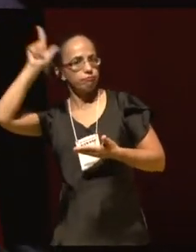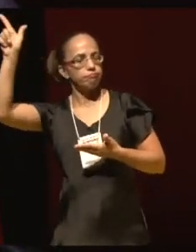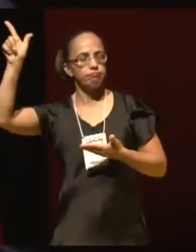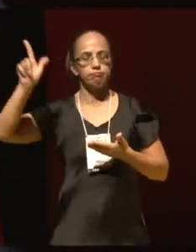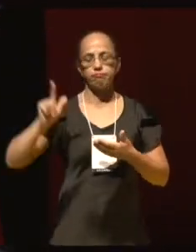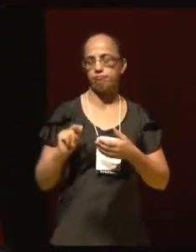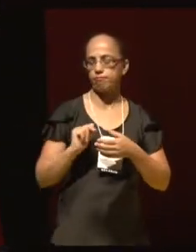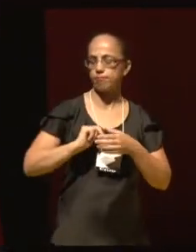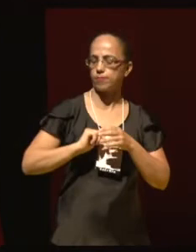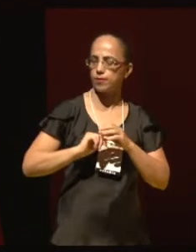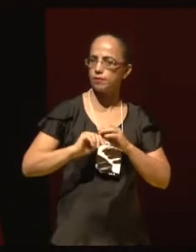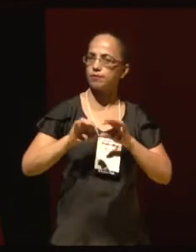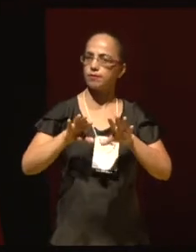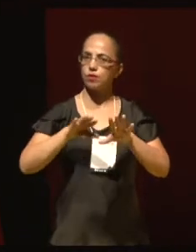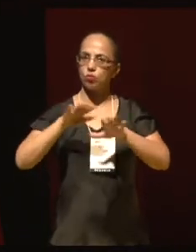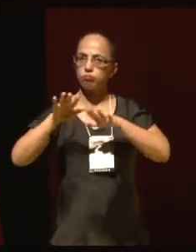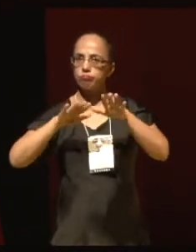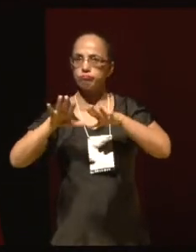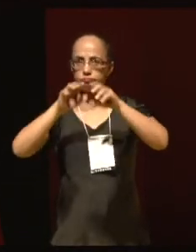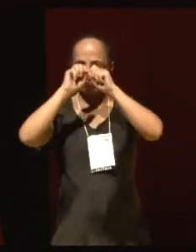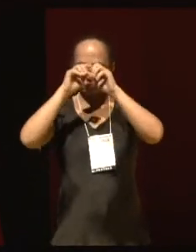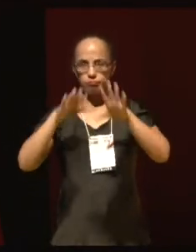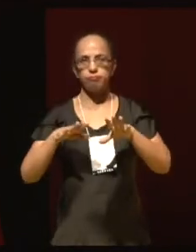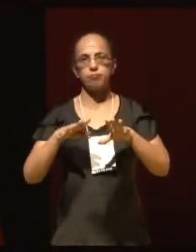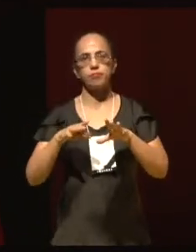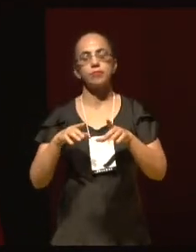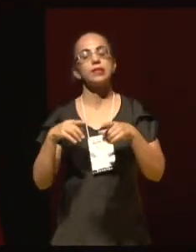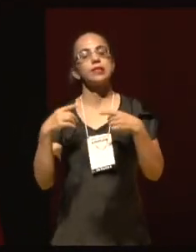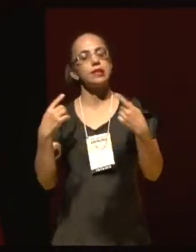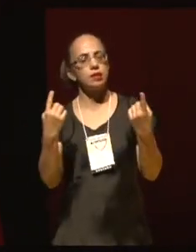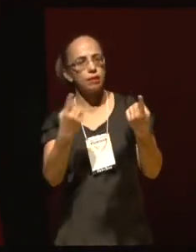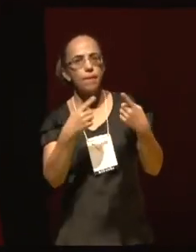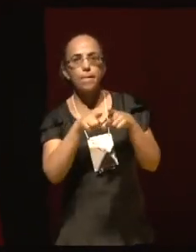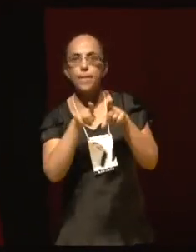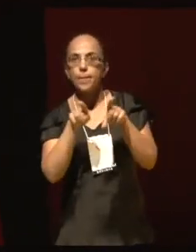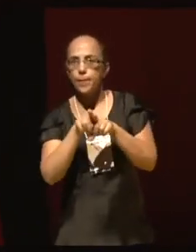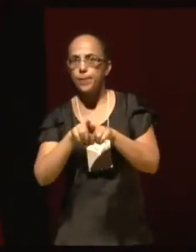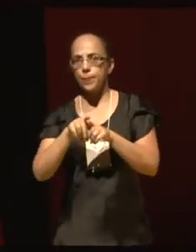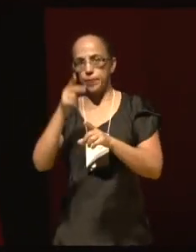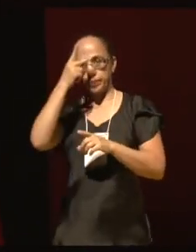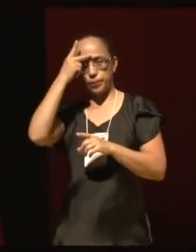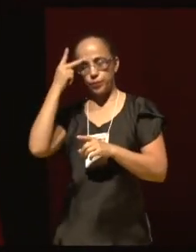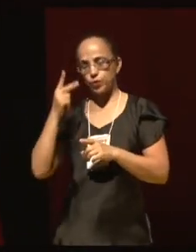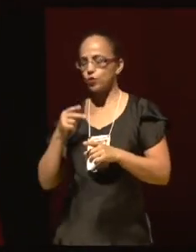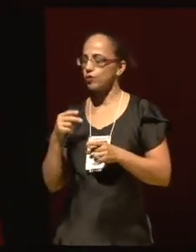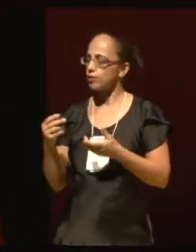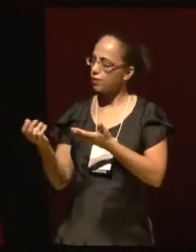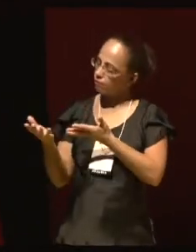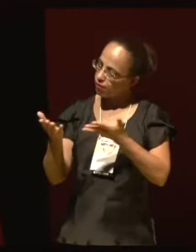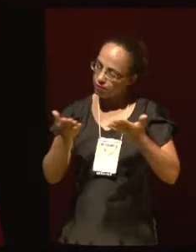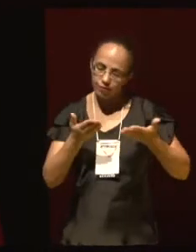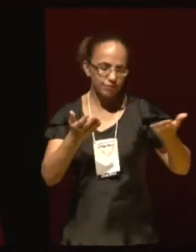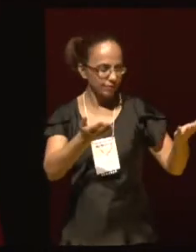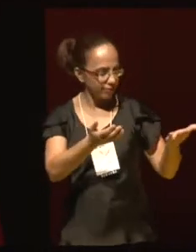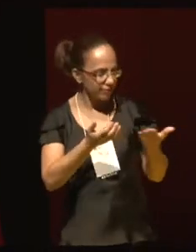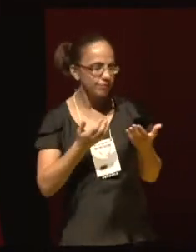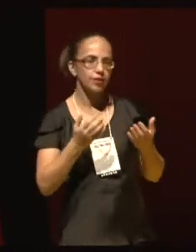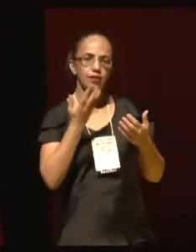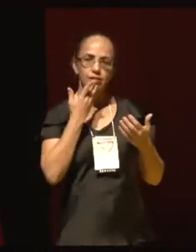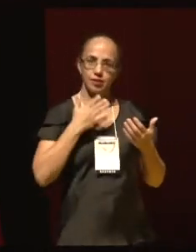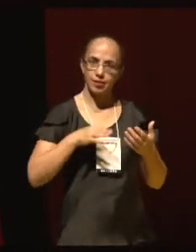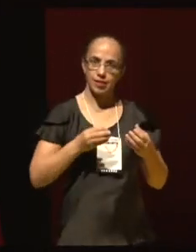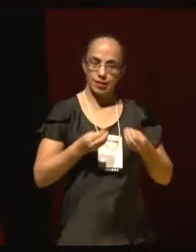que vai acolher principalmente as crianças e brindar-lhes uma valorização. E